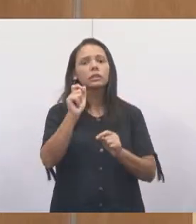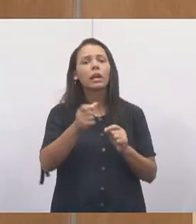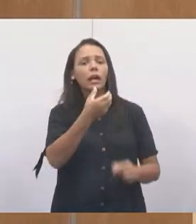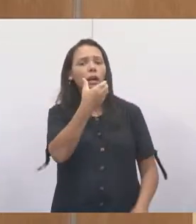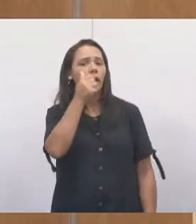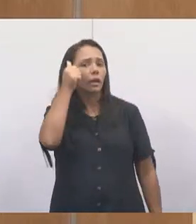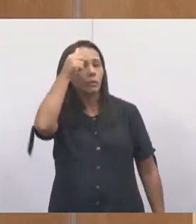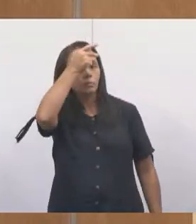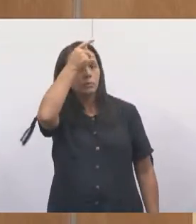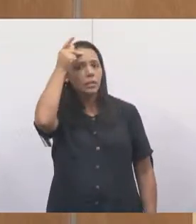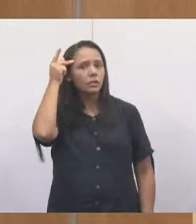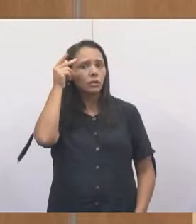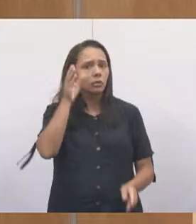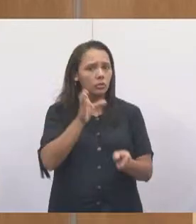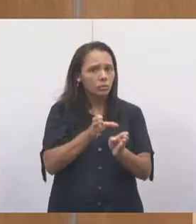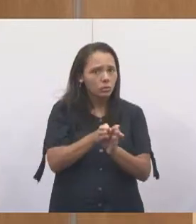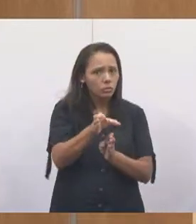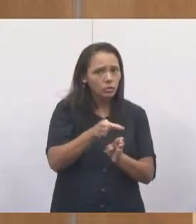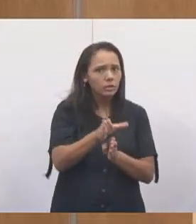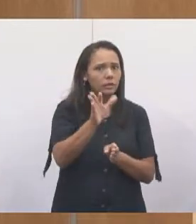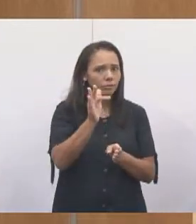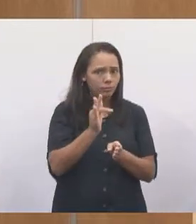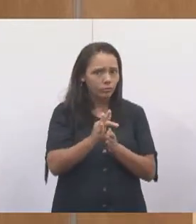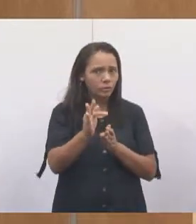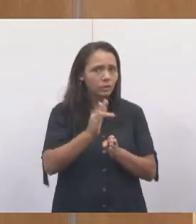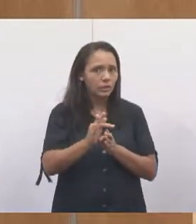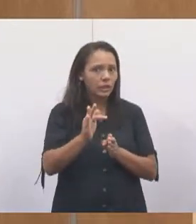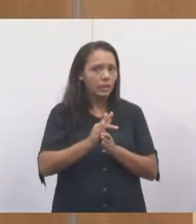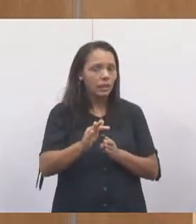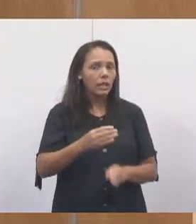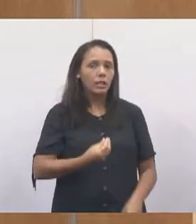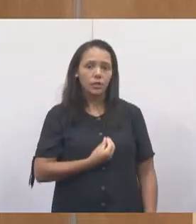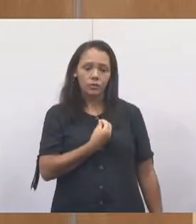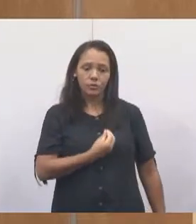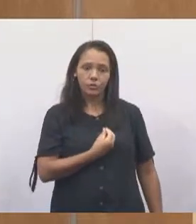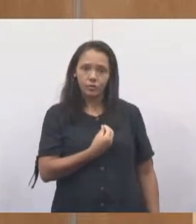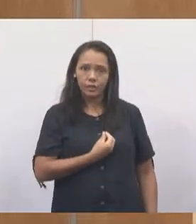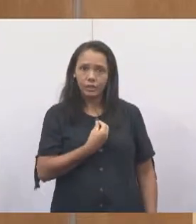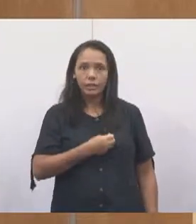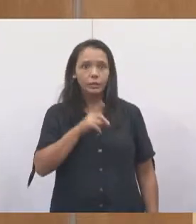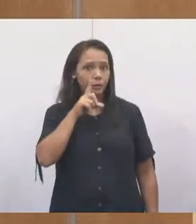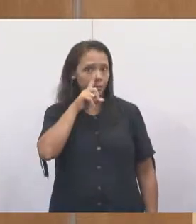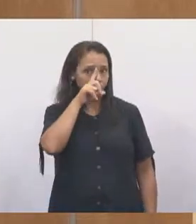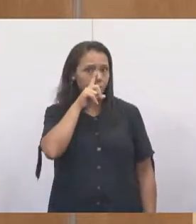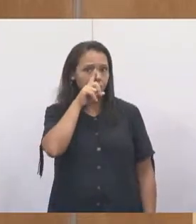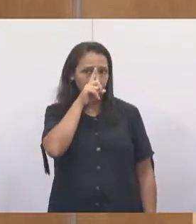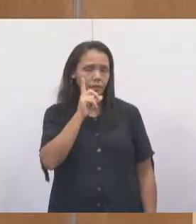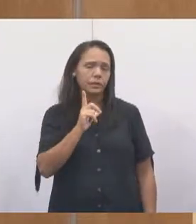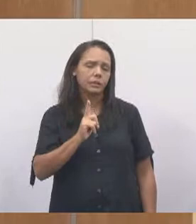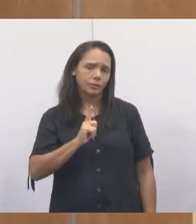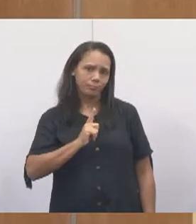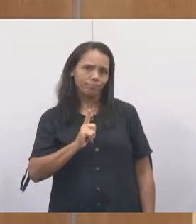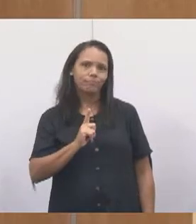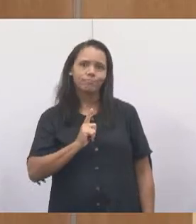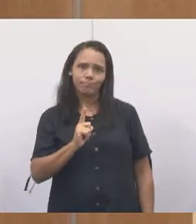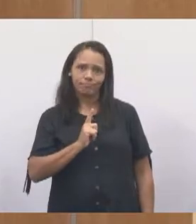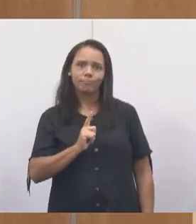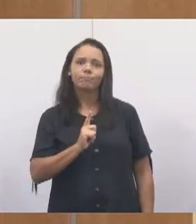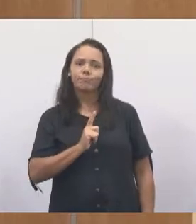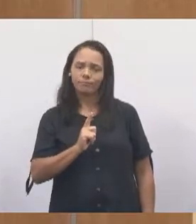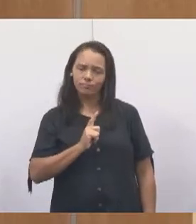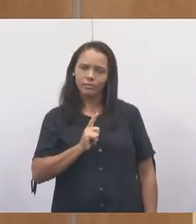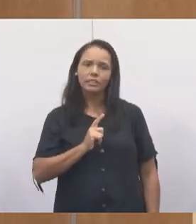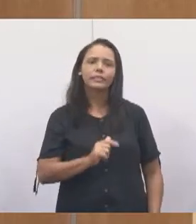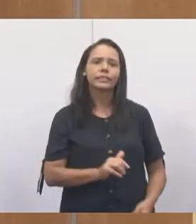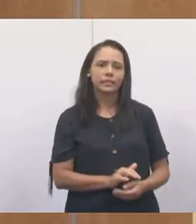tutelar, ele corre risco de vida. conselheiros tutelares correm risco